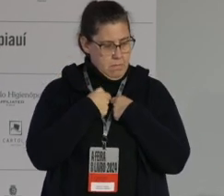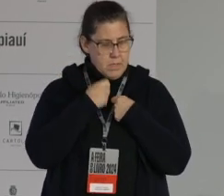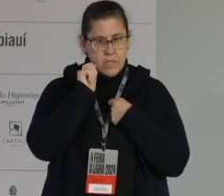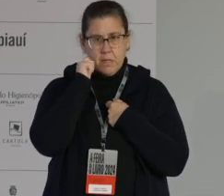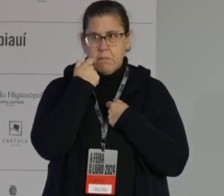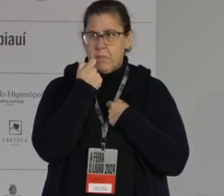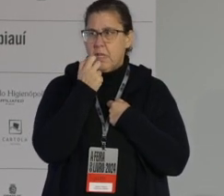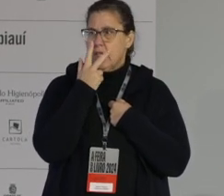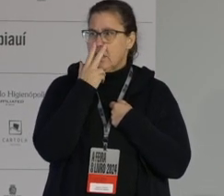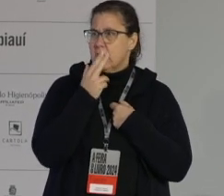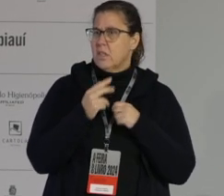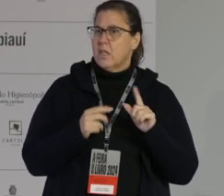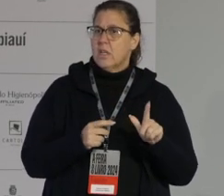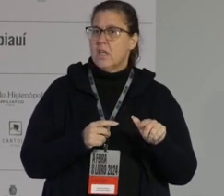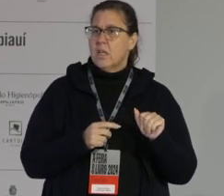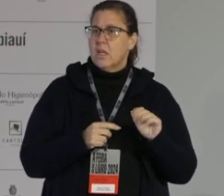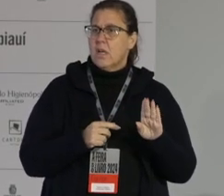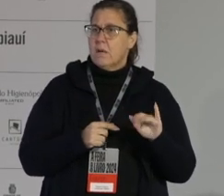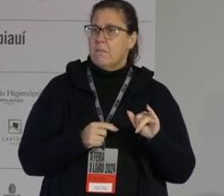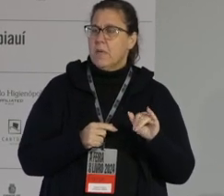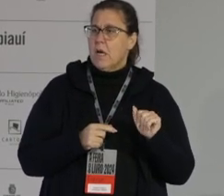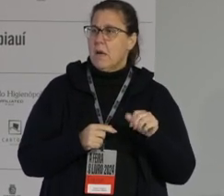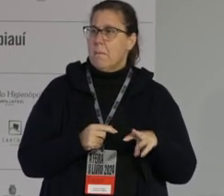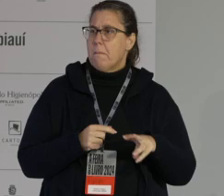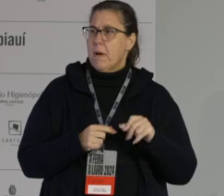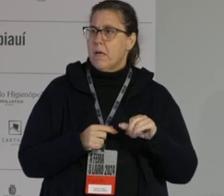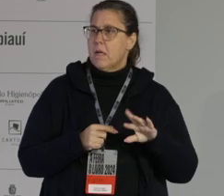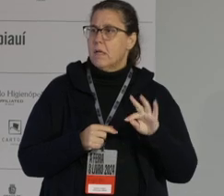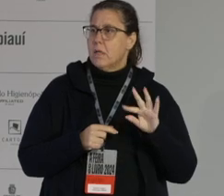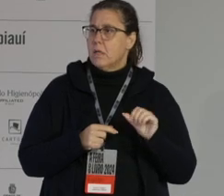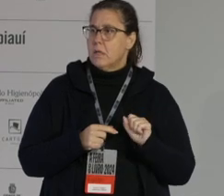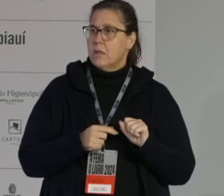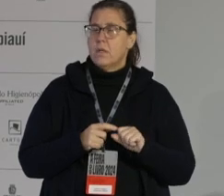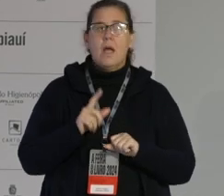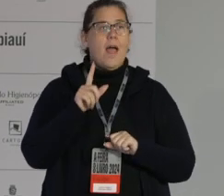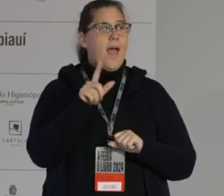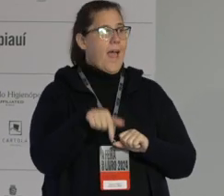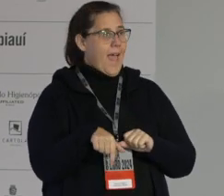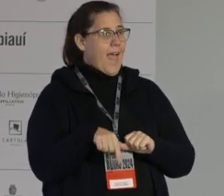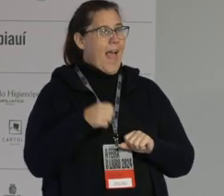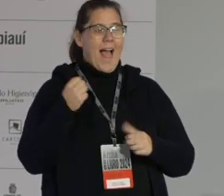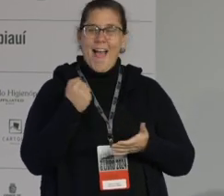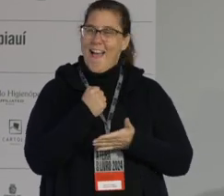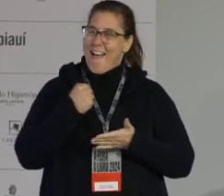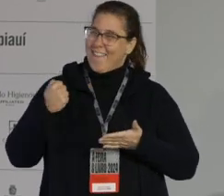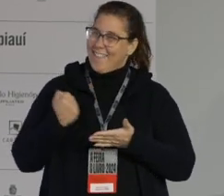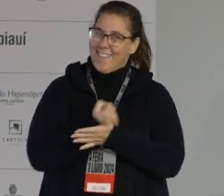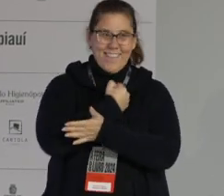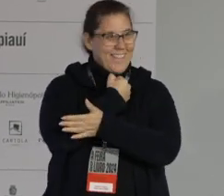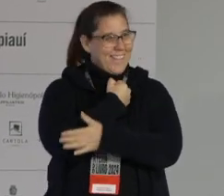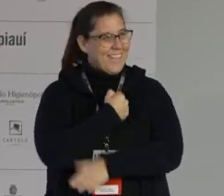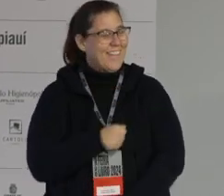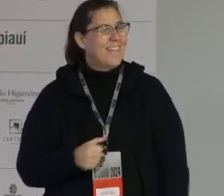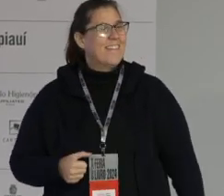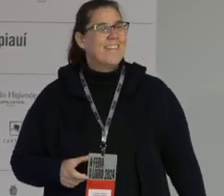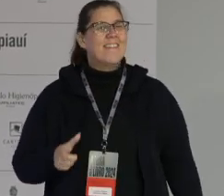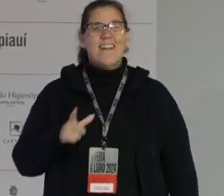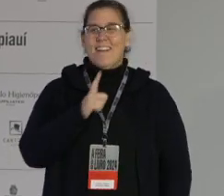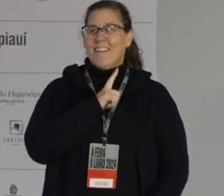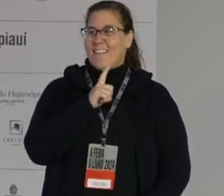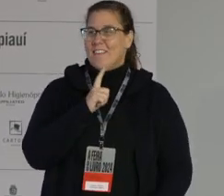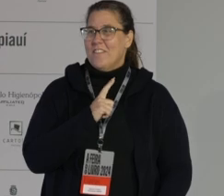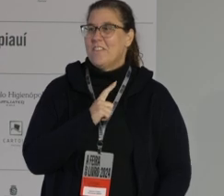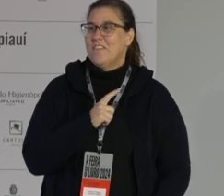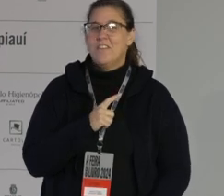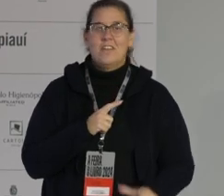Gabi Amarantos. Mas não tenho certeza. Daí chegava no final do conto e falava, ah, Shirley da Gabi Amarantos. Eu falei, yes, caraca. Verdade. E daí tem tipo o